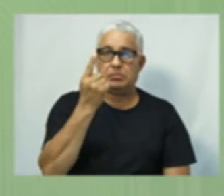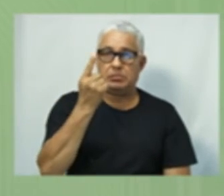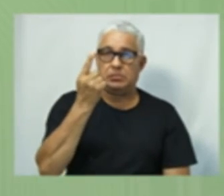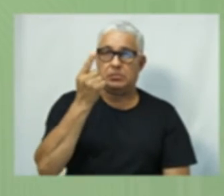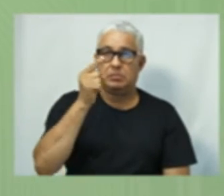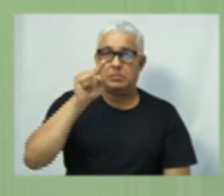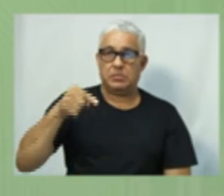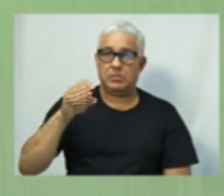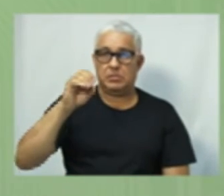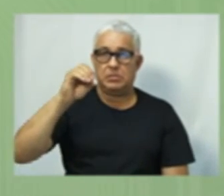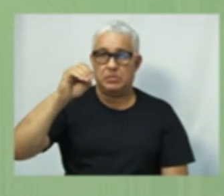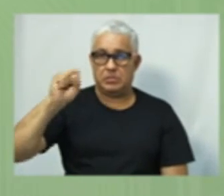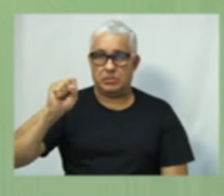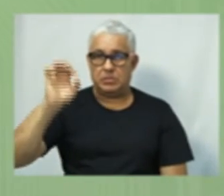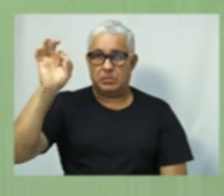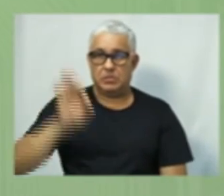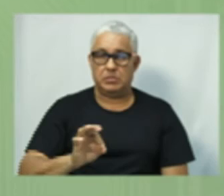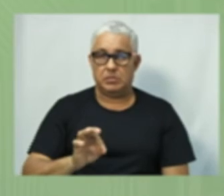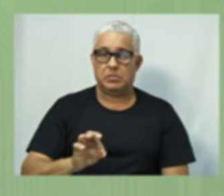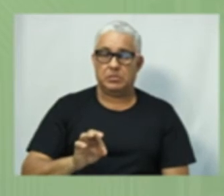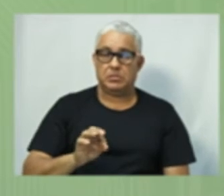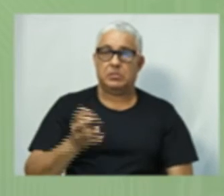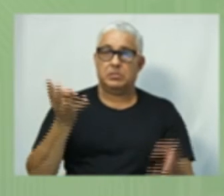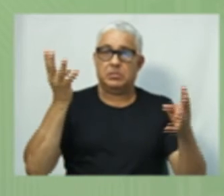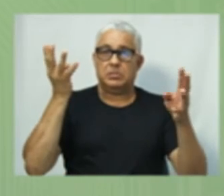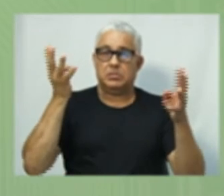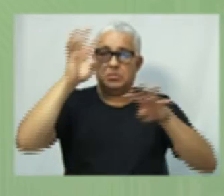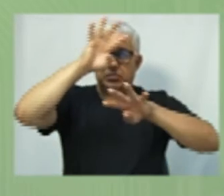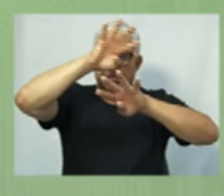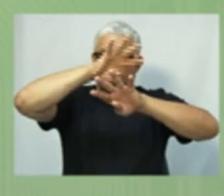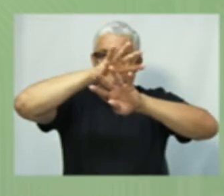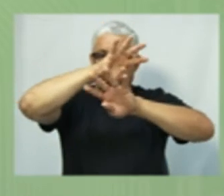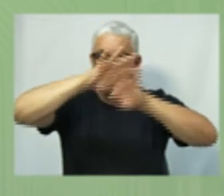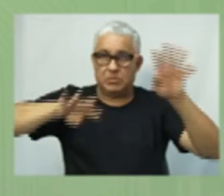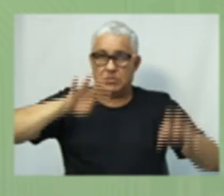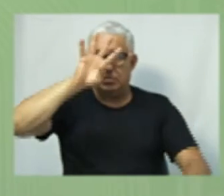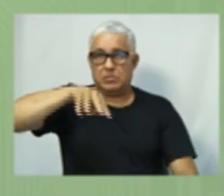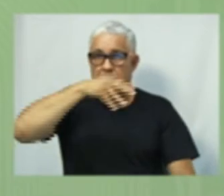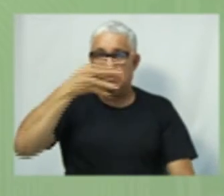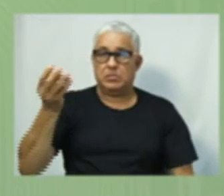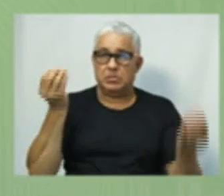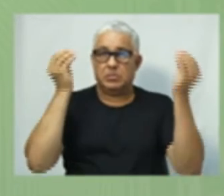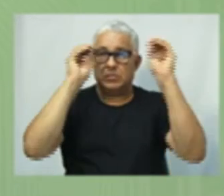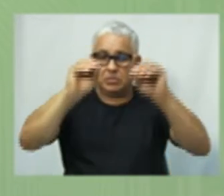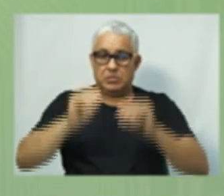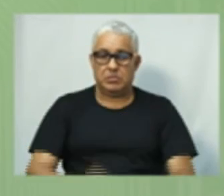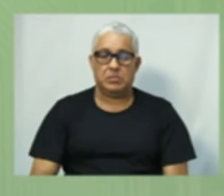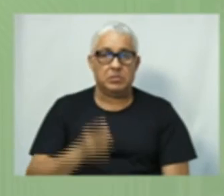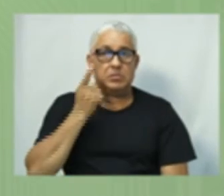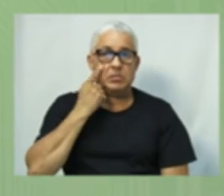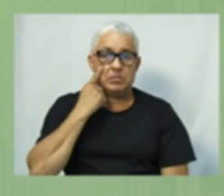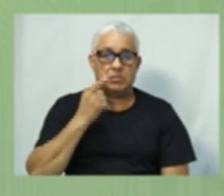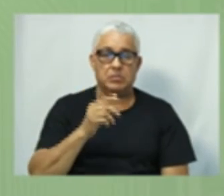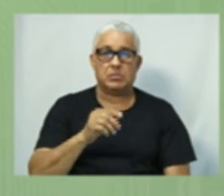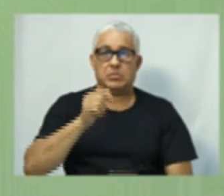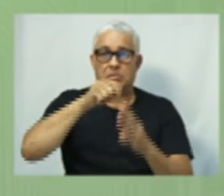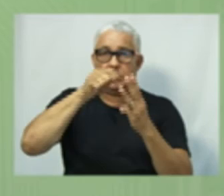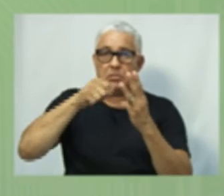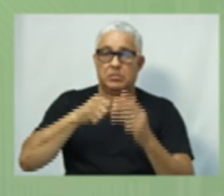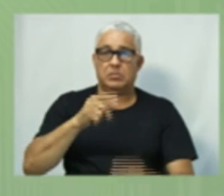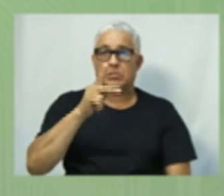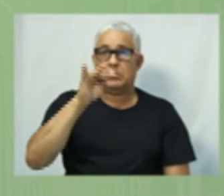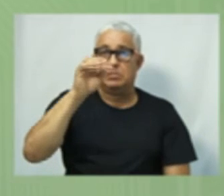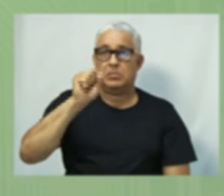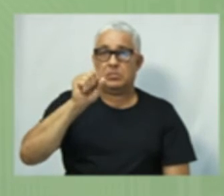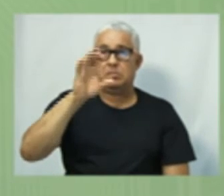1,8, ok? Jogamos lá na nossa tabela, portanto, ficou assim os pagamentos do nosso trimestre. O PIS e o